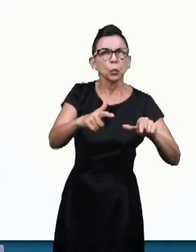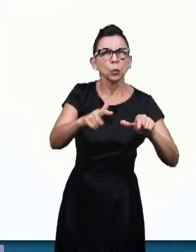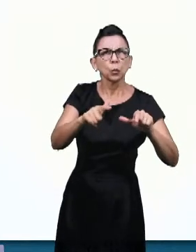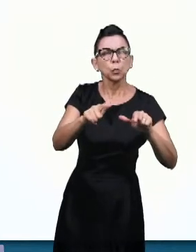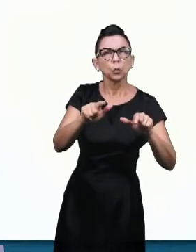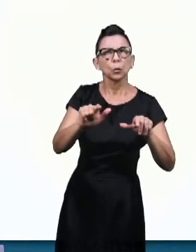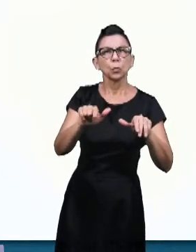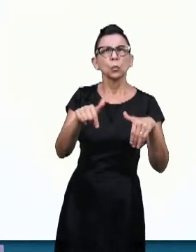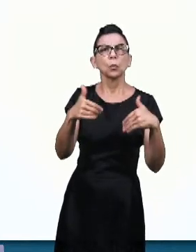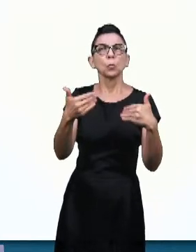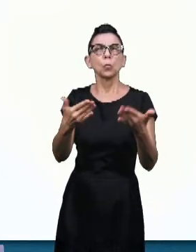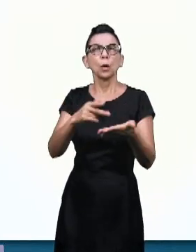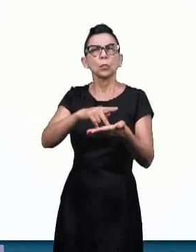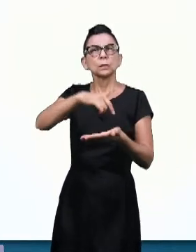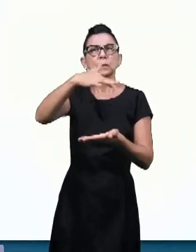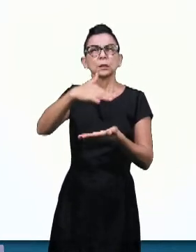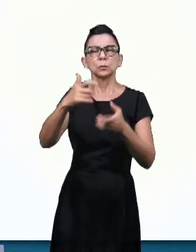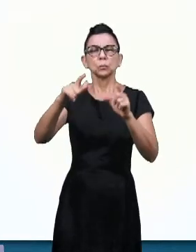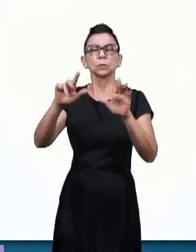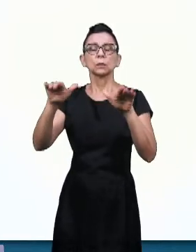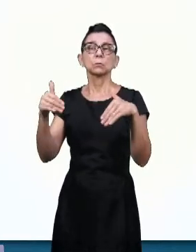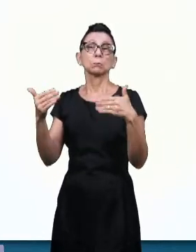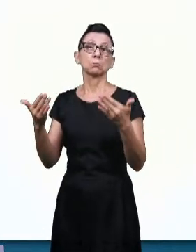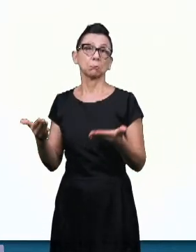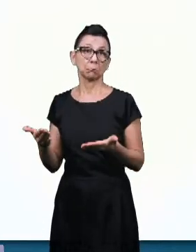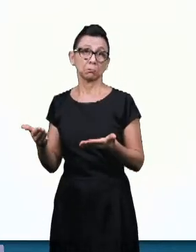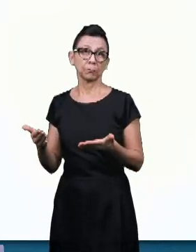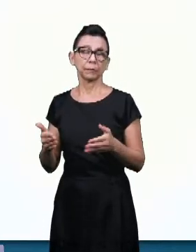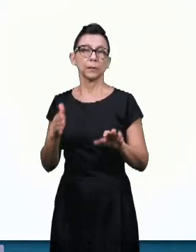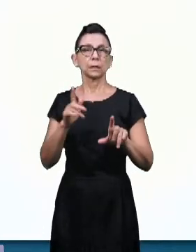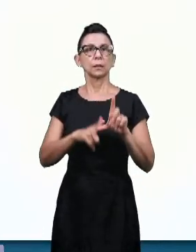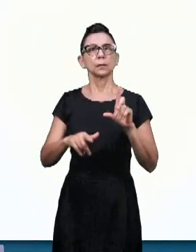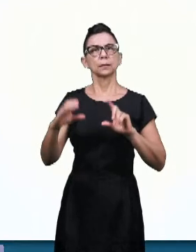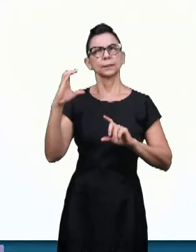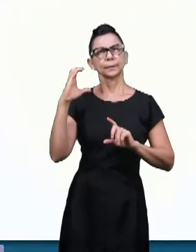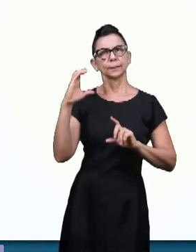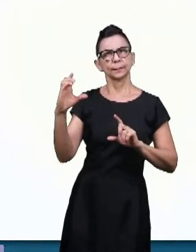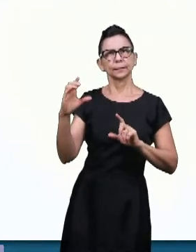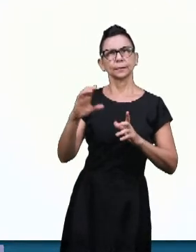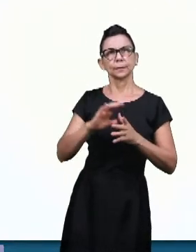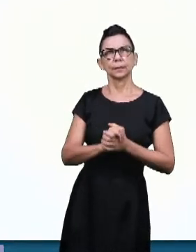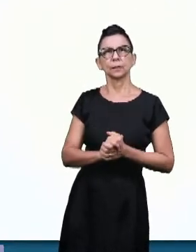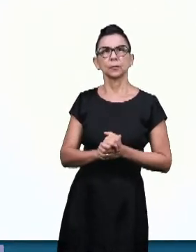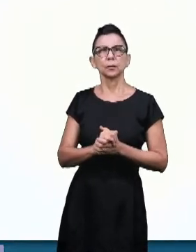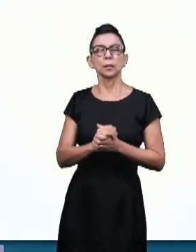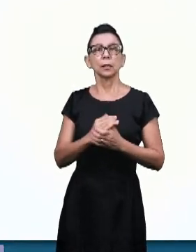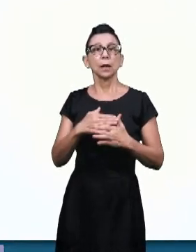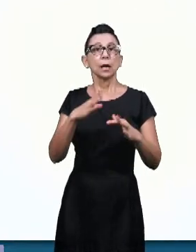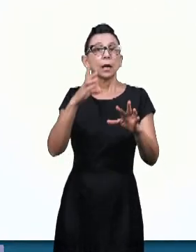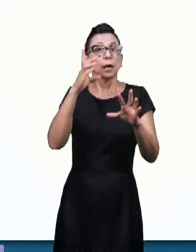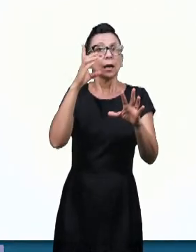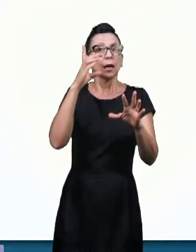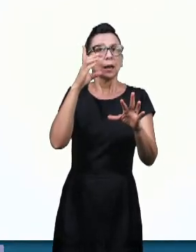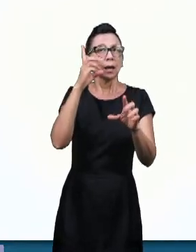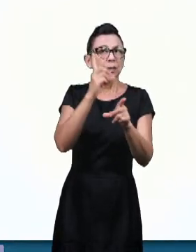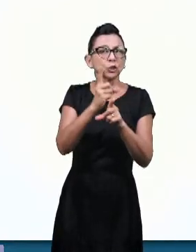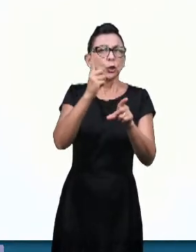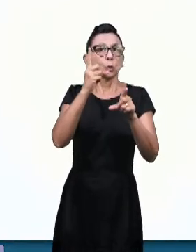tesouro e em que campo? Letra C, achou e escondeu. Em qual